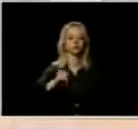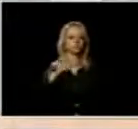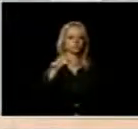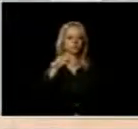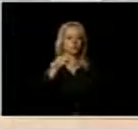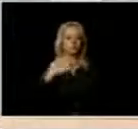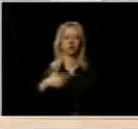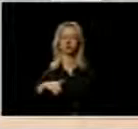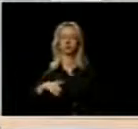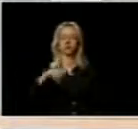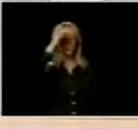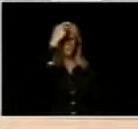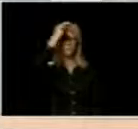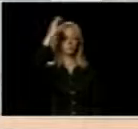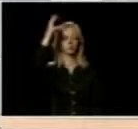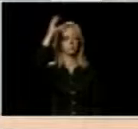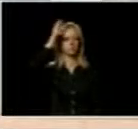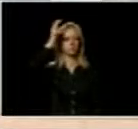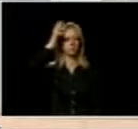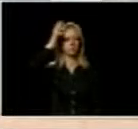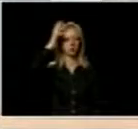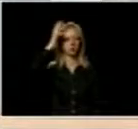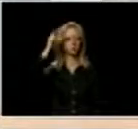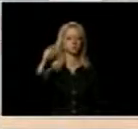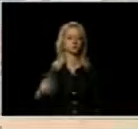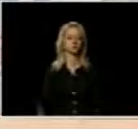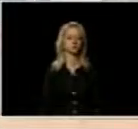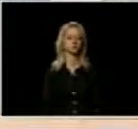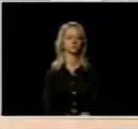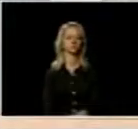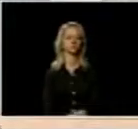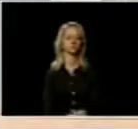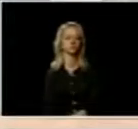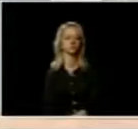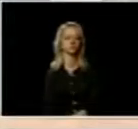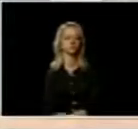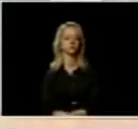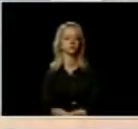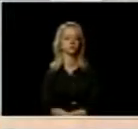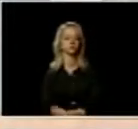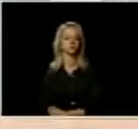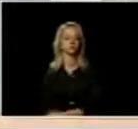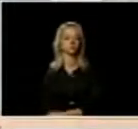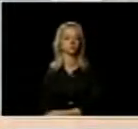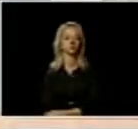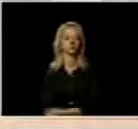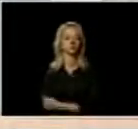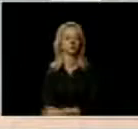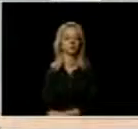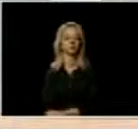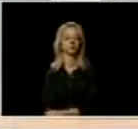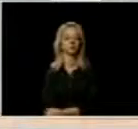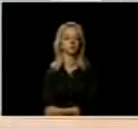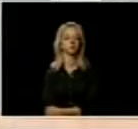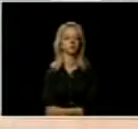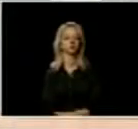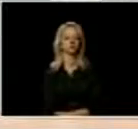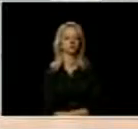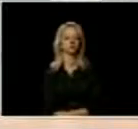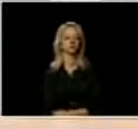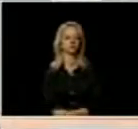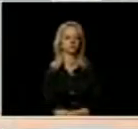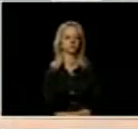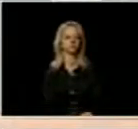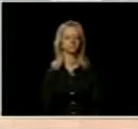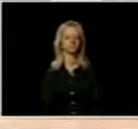que o prefeito é, eu fico preocupado. Que história que nós vamos deixar para as nossas famílias, para os nossos filhos, netos? Que história